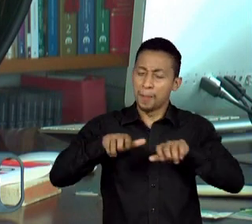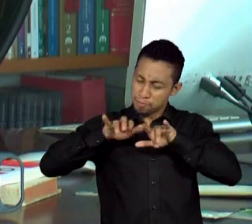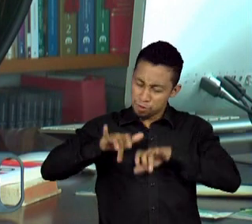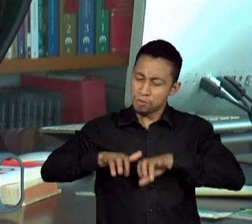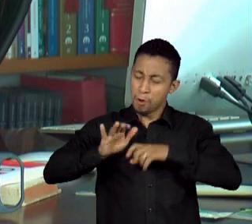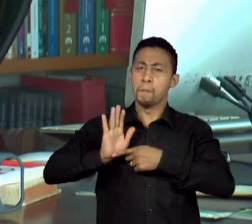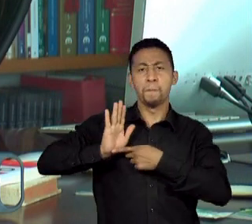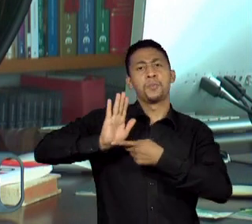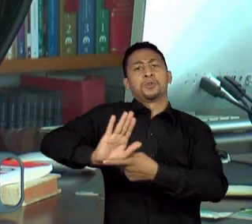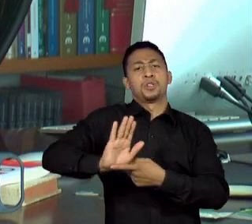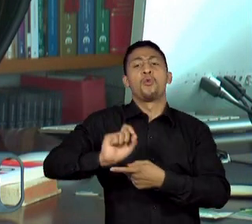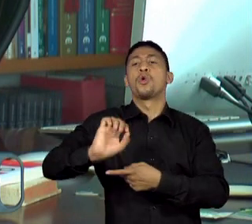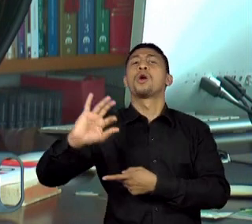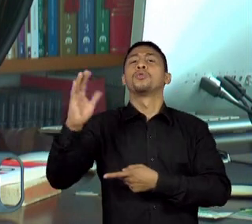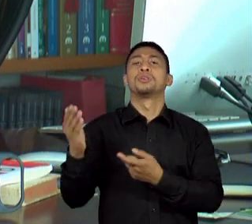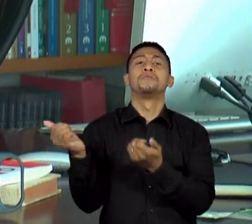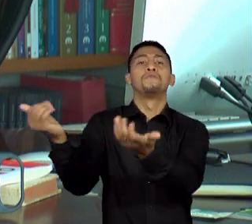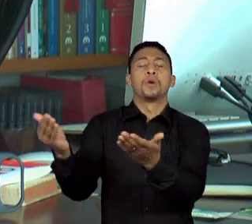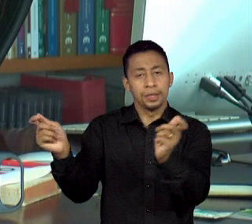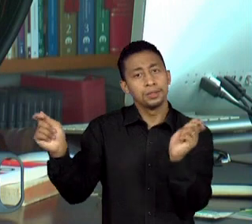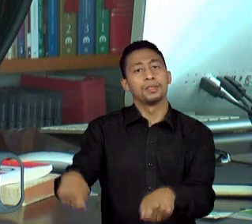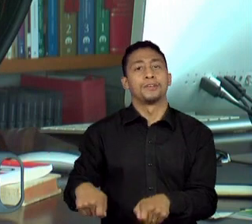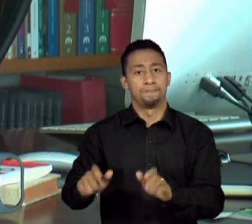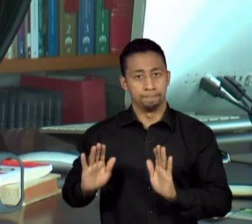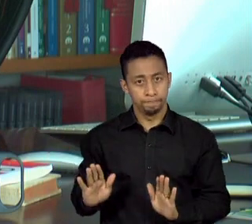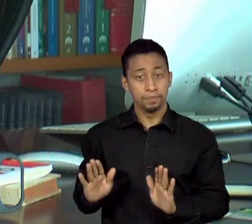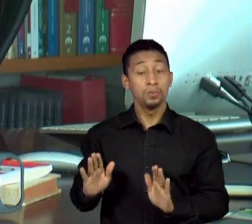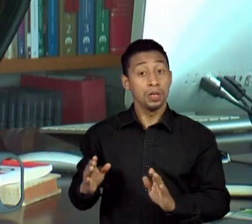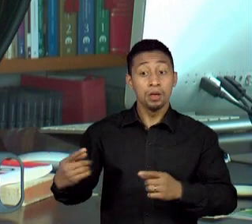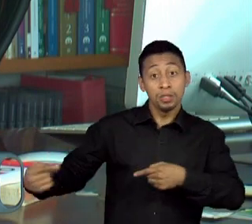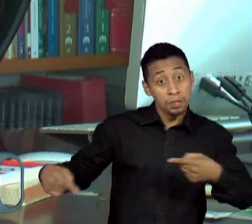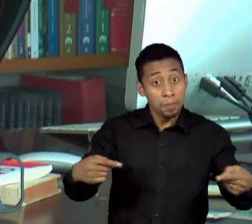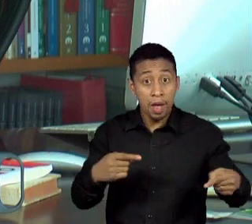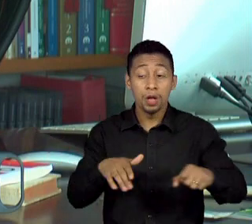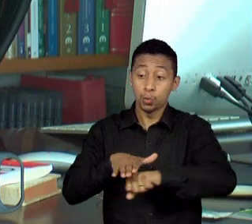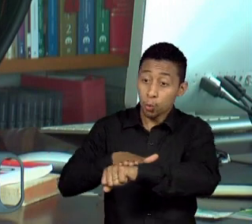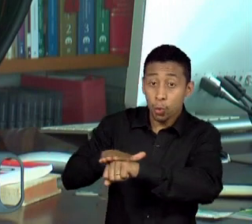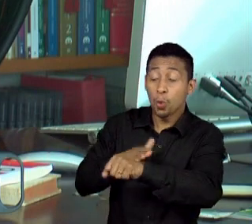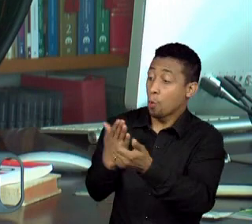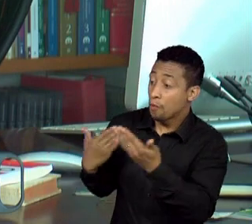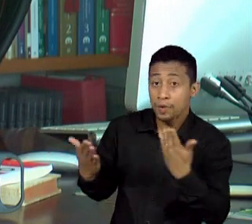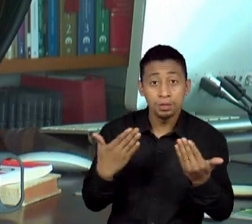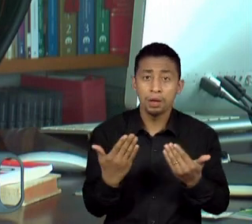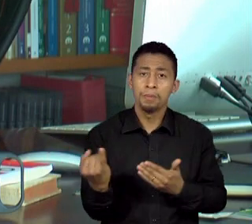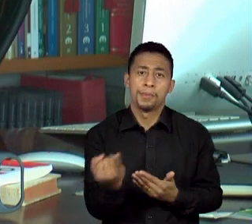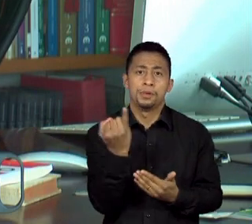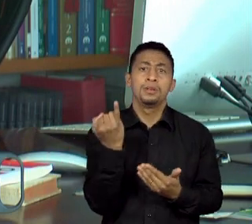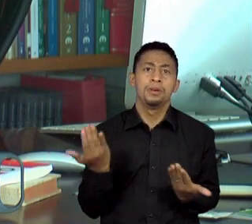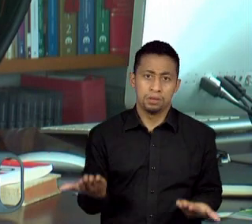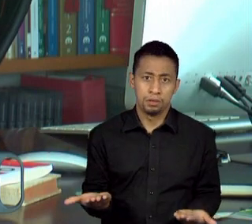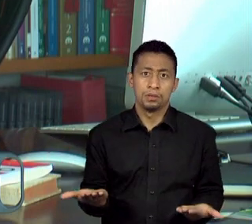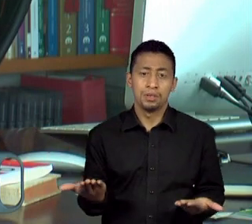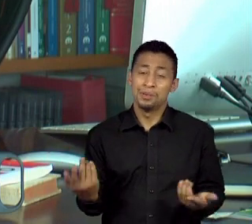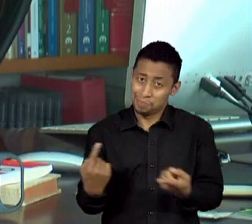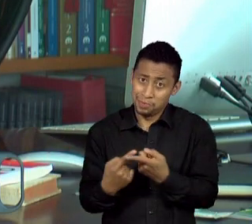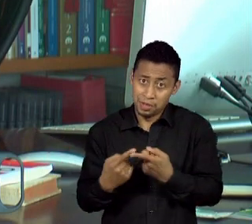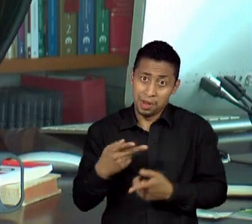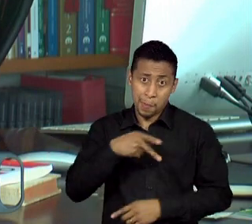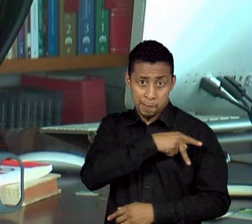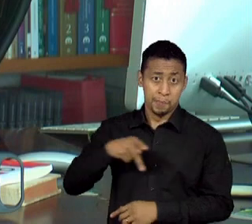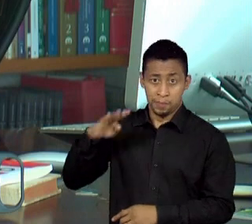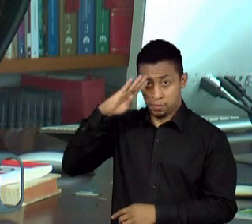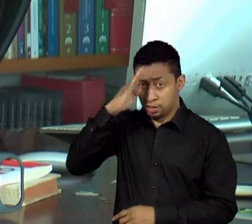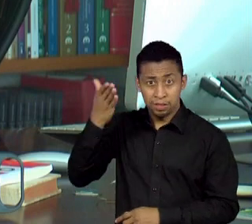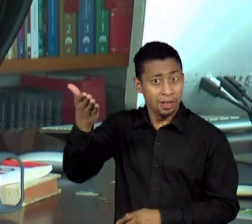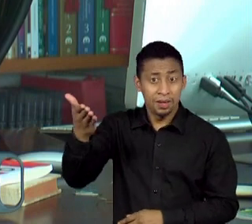da possibilidade ou da impossibilidade do debate, de conversar com alguém, porque nós temos no momento um presidente que não poderia